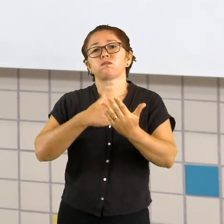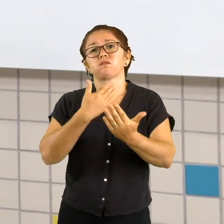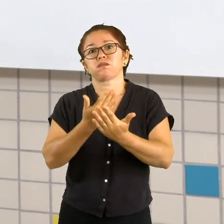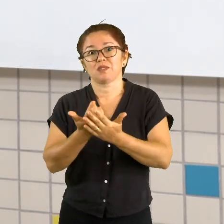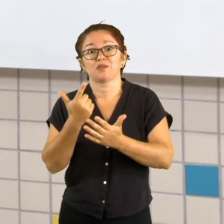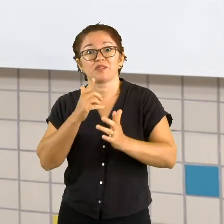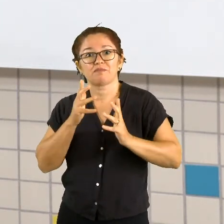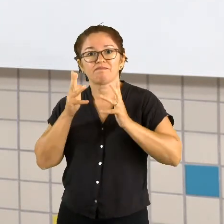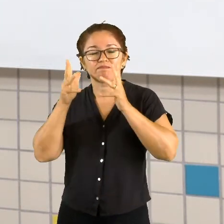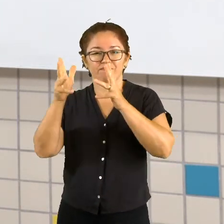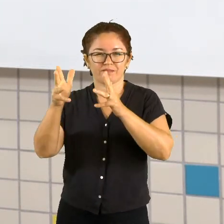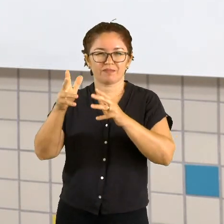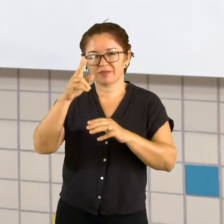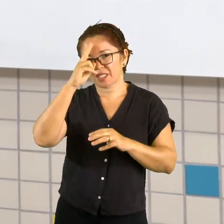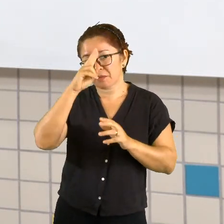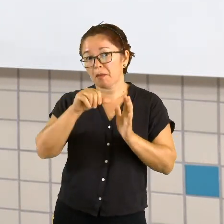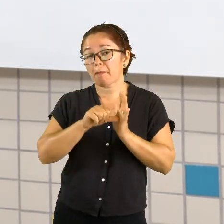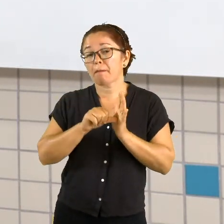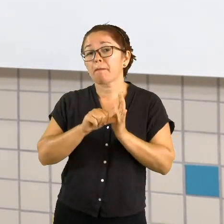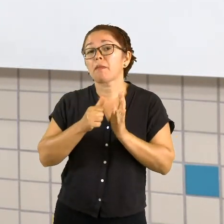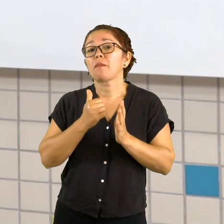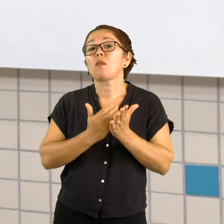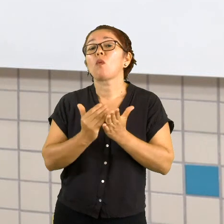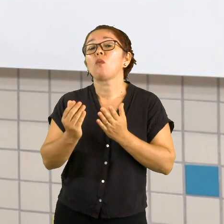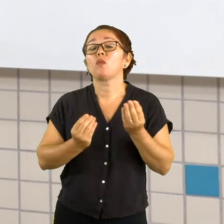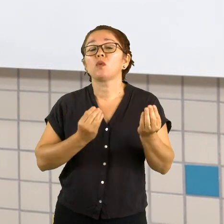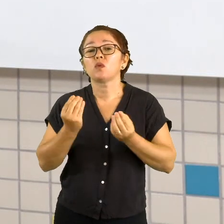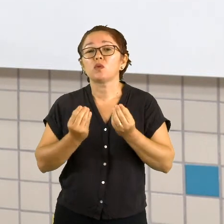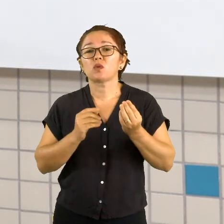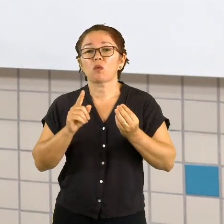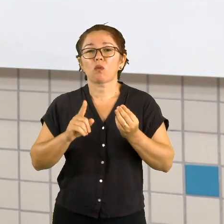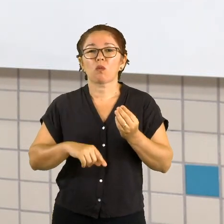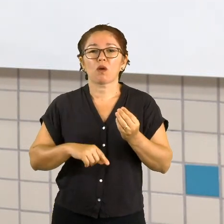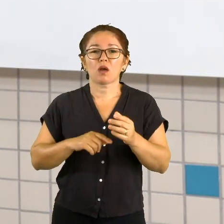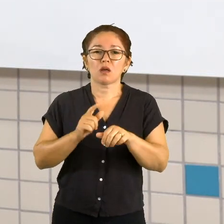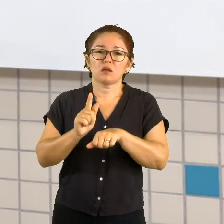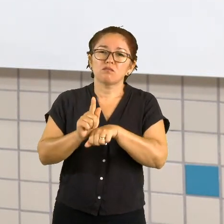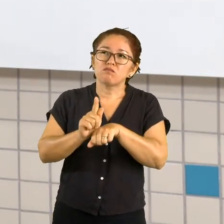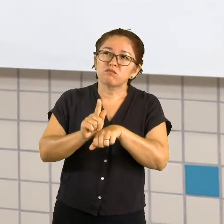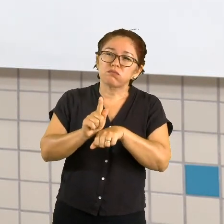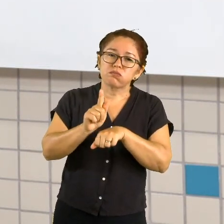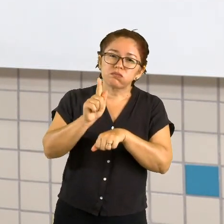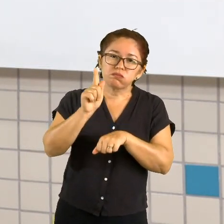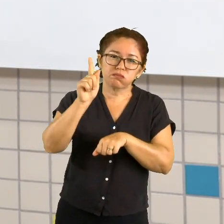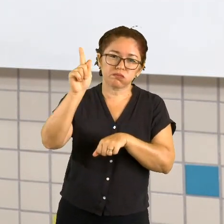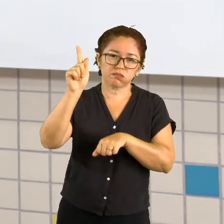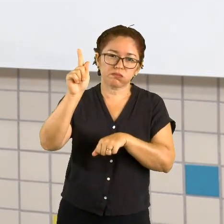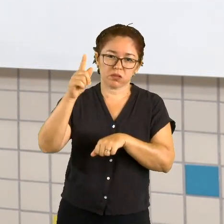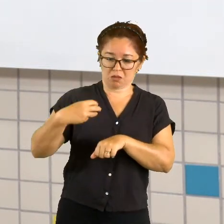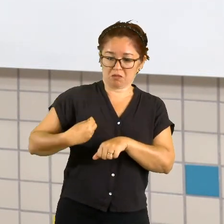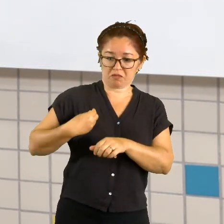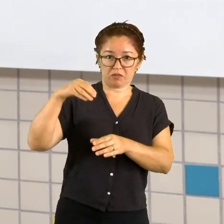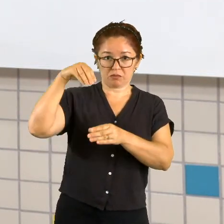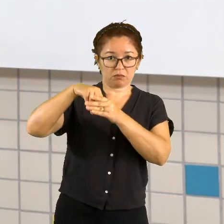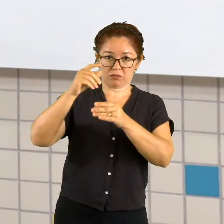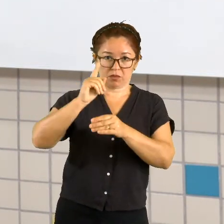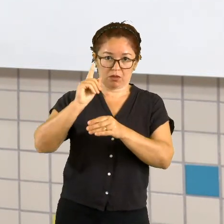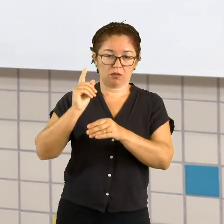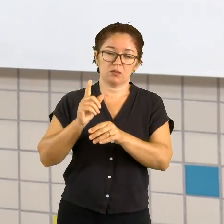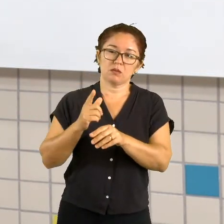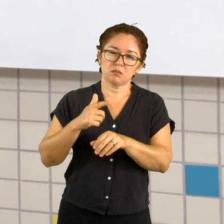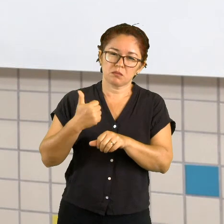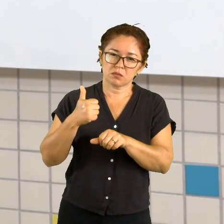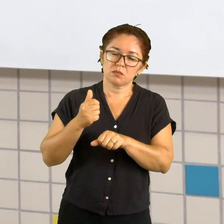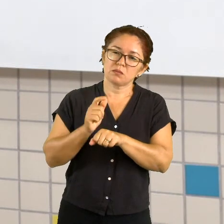Primeiro foram lançados equipamentos, satélites e sondas para observar o planeta,